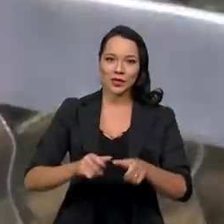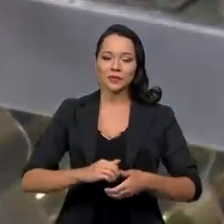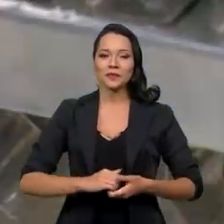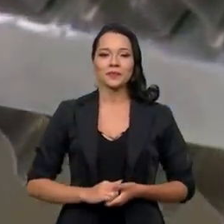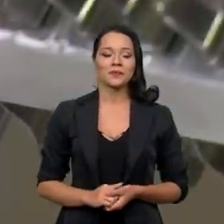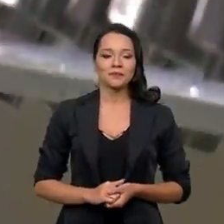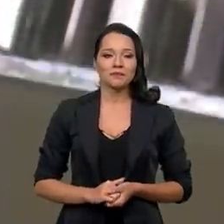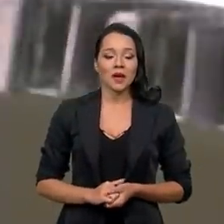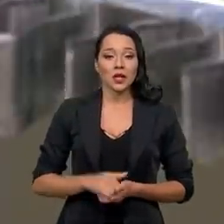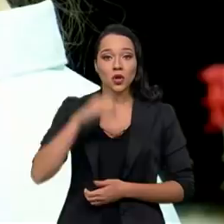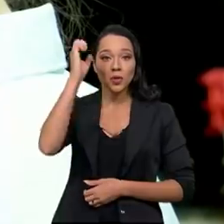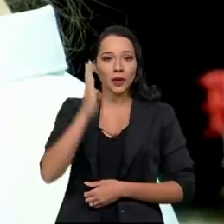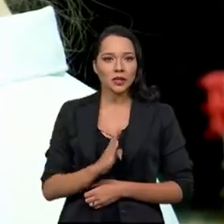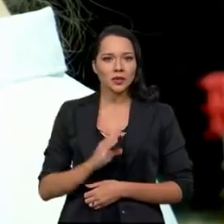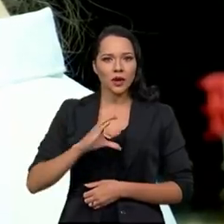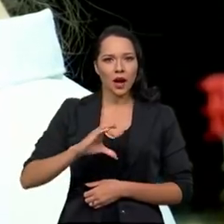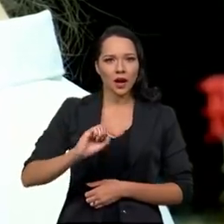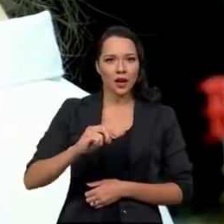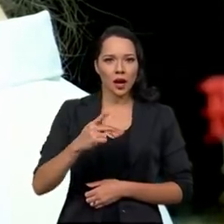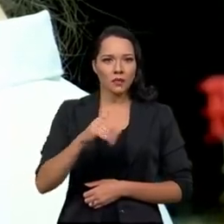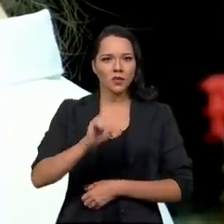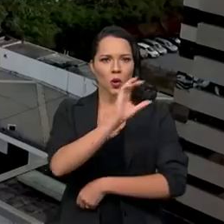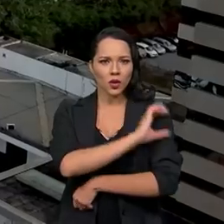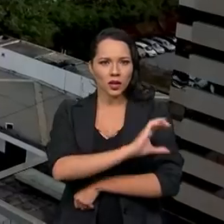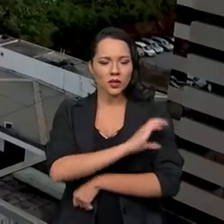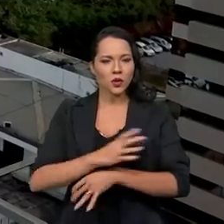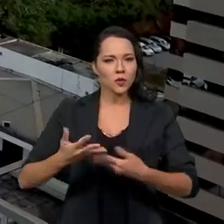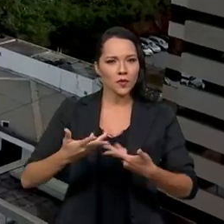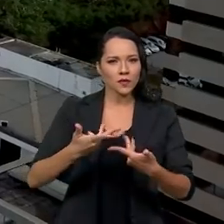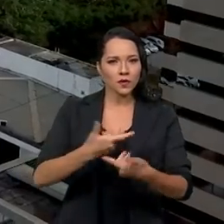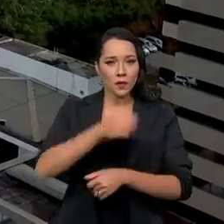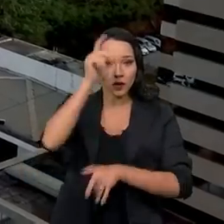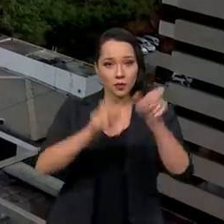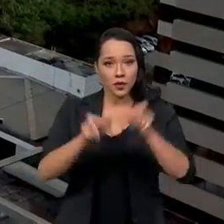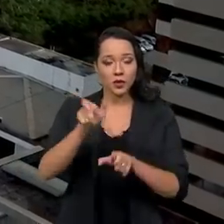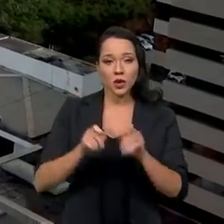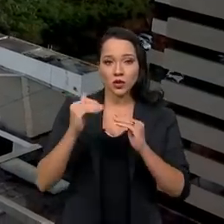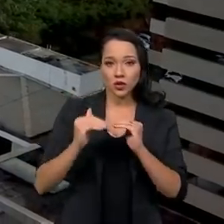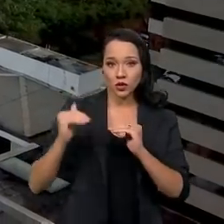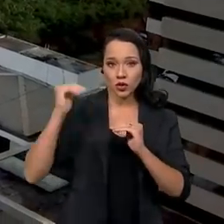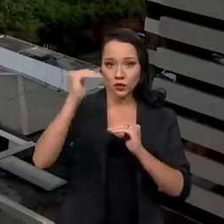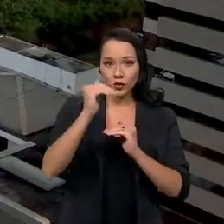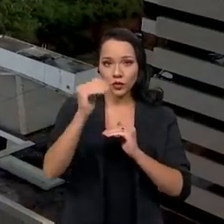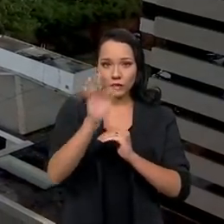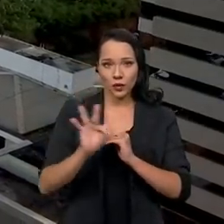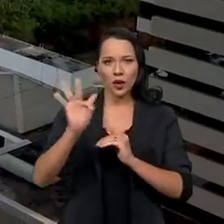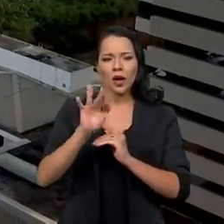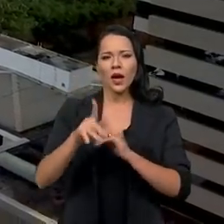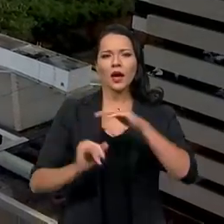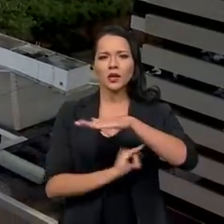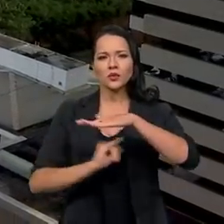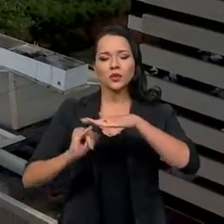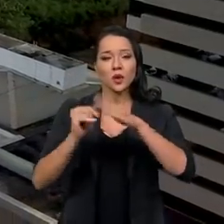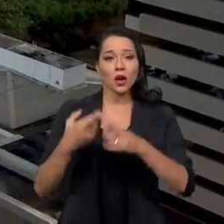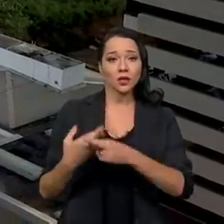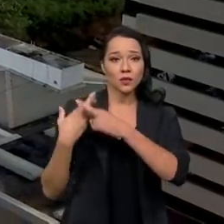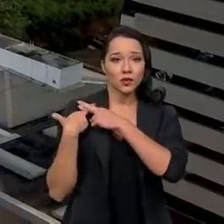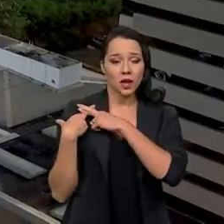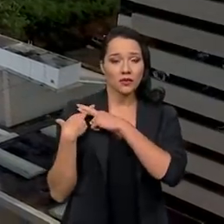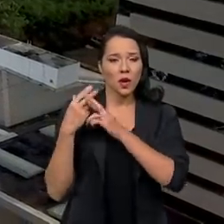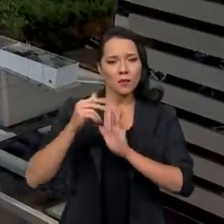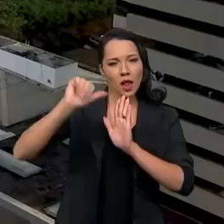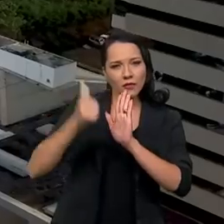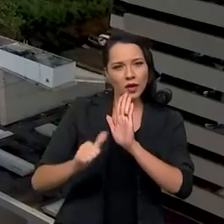pessoas. No Brasil, a CAPES, Coordenação de Aperfeiçoamento de Pessoal de Nível Superior, é a instituição responsável